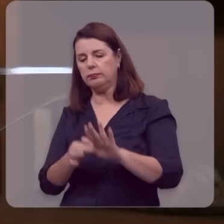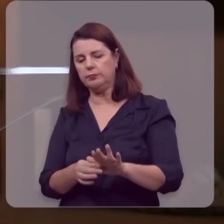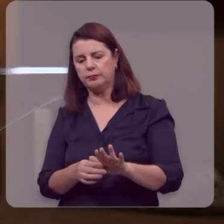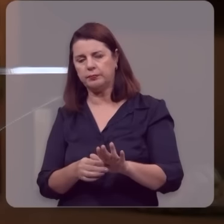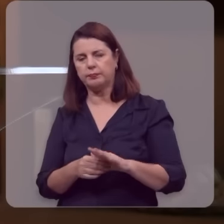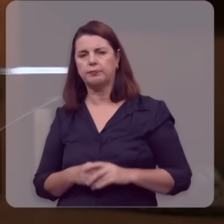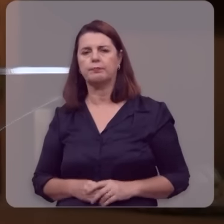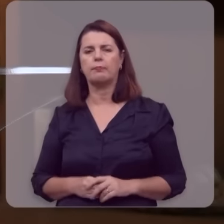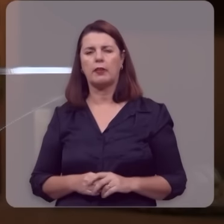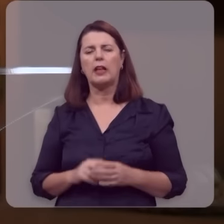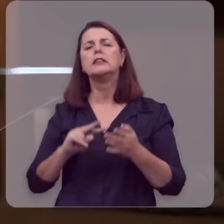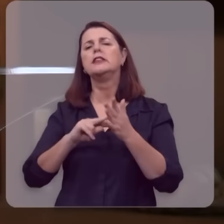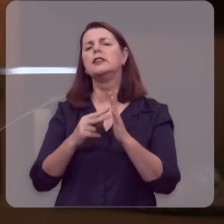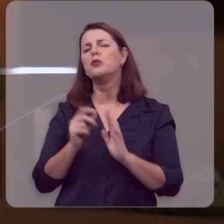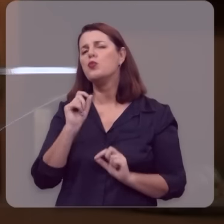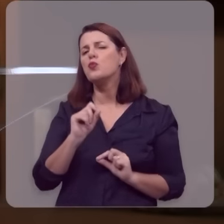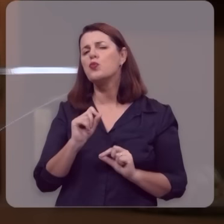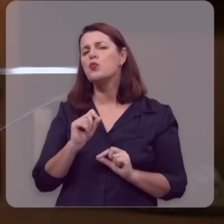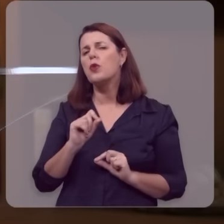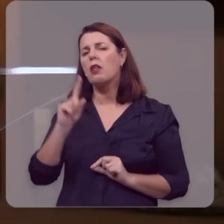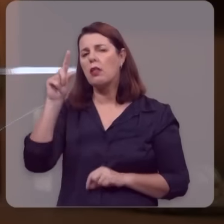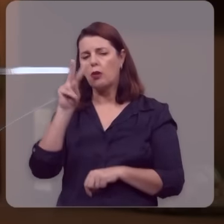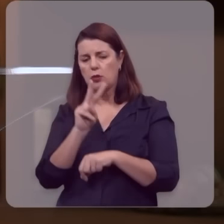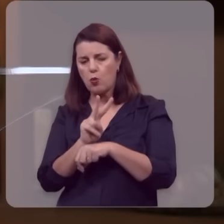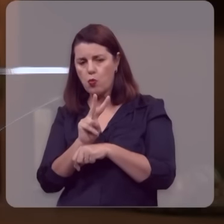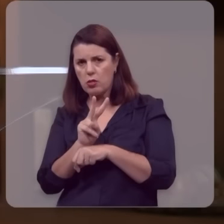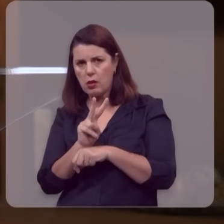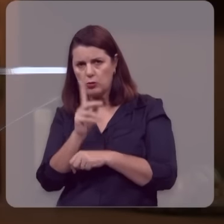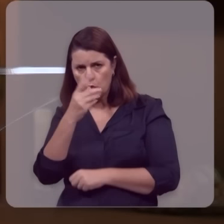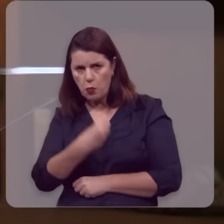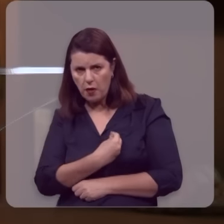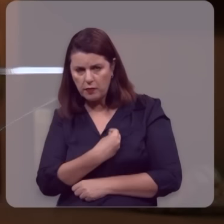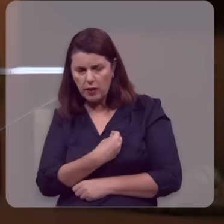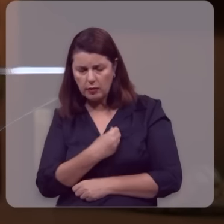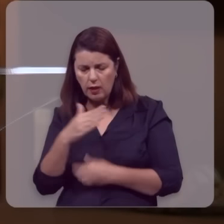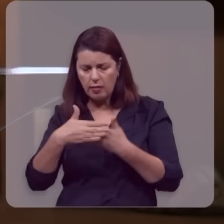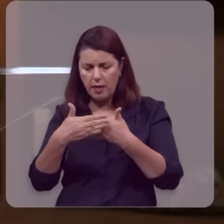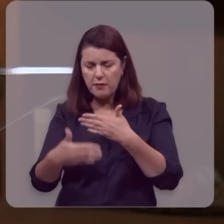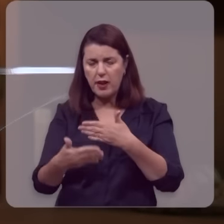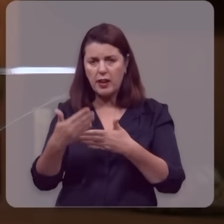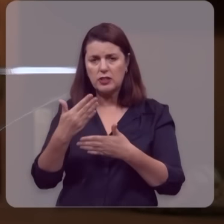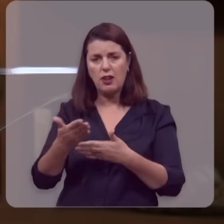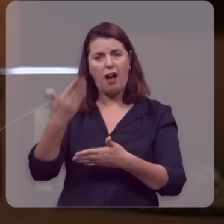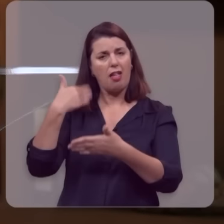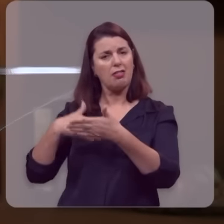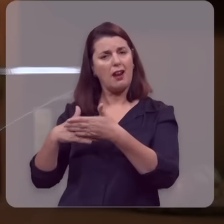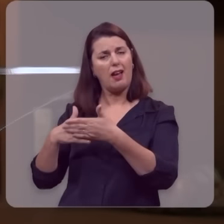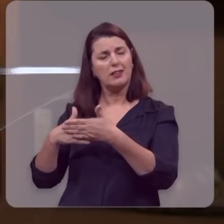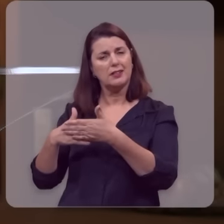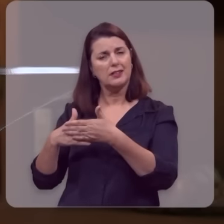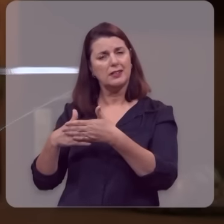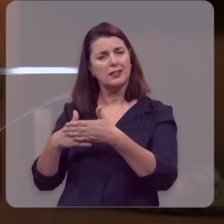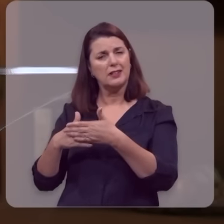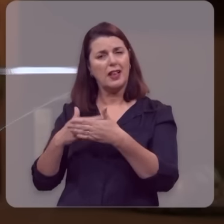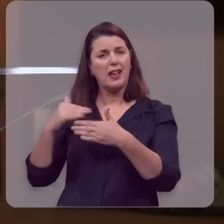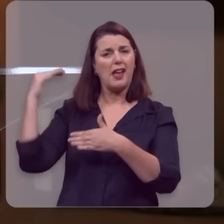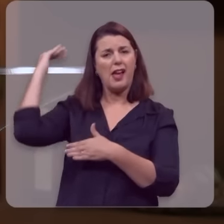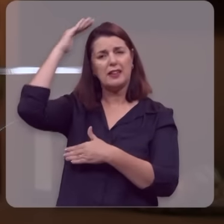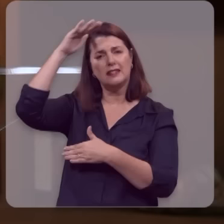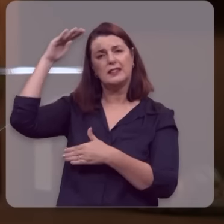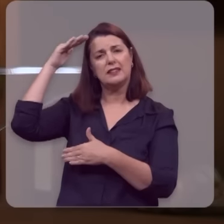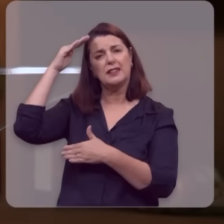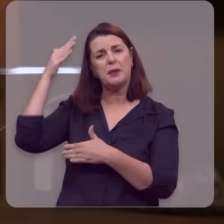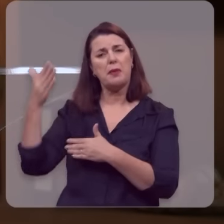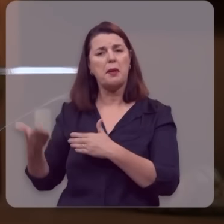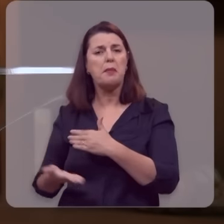outras palavras ele está na sua frente ele está na sua retaguarda ele está por cima de